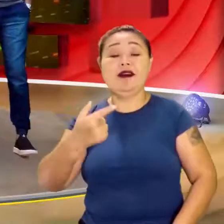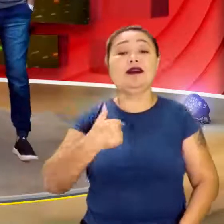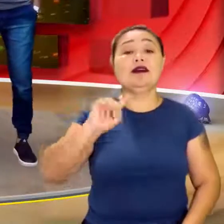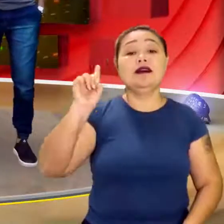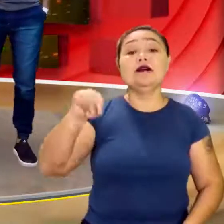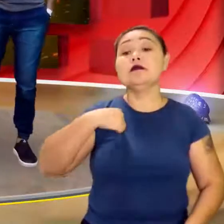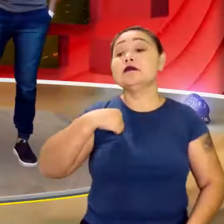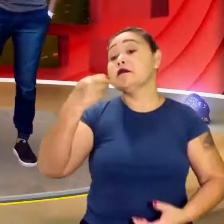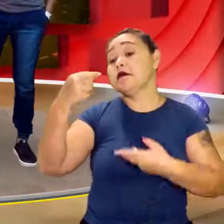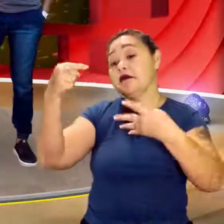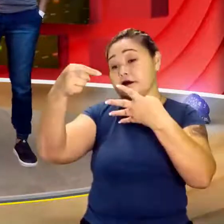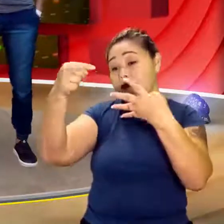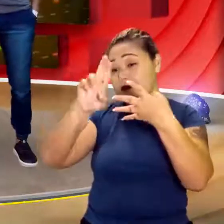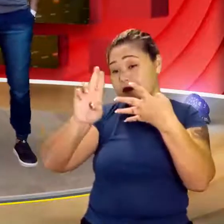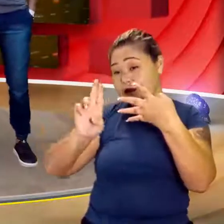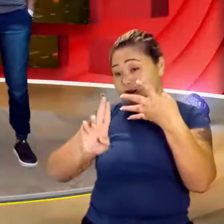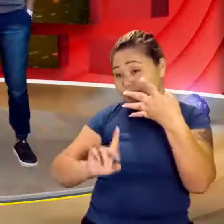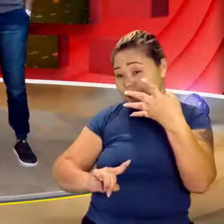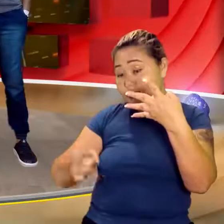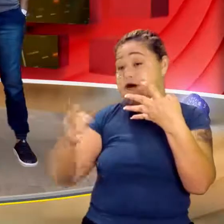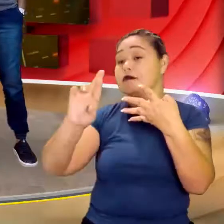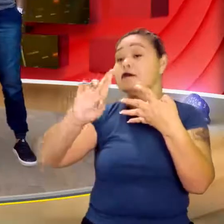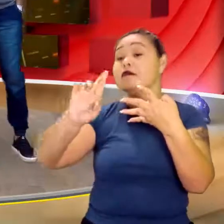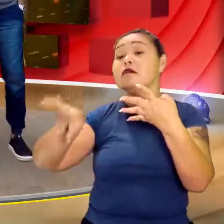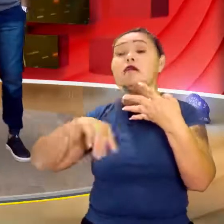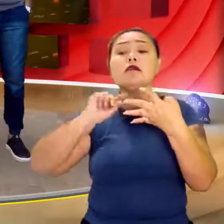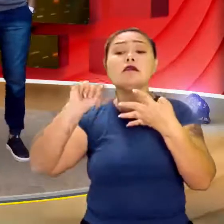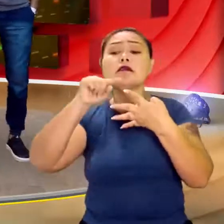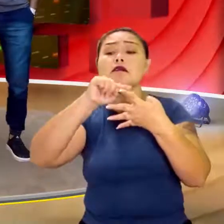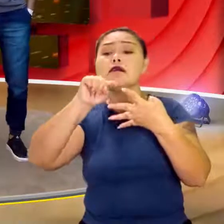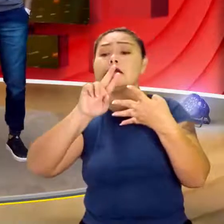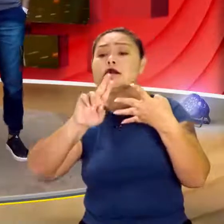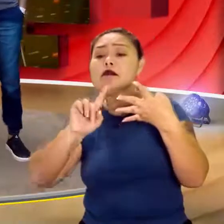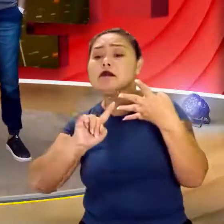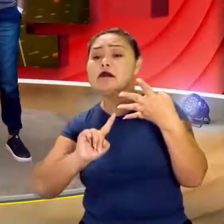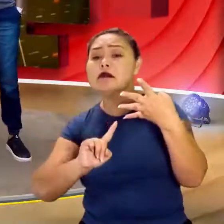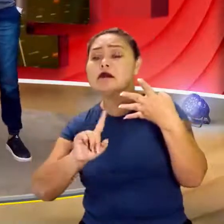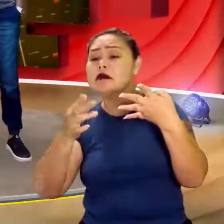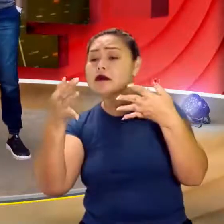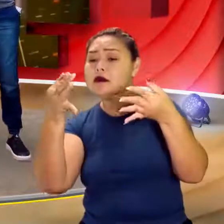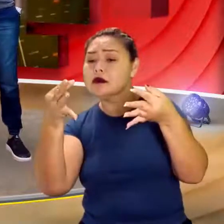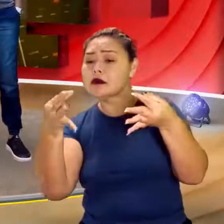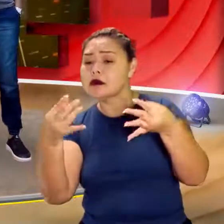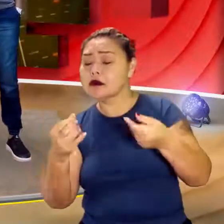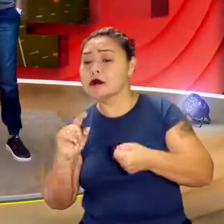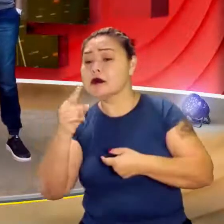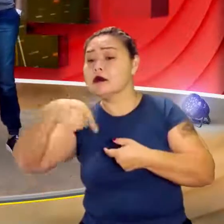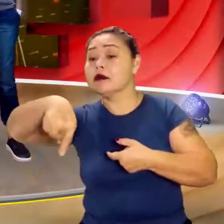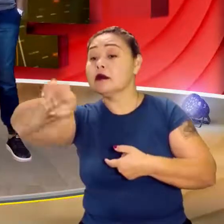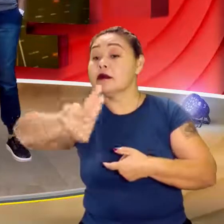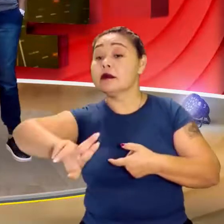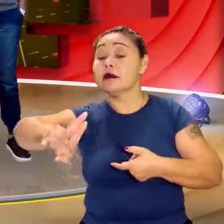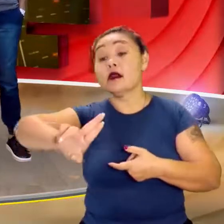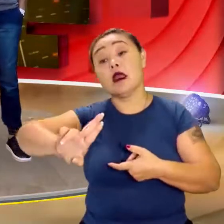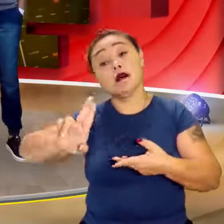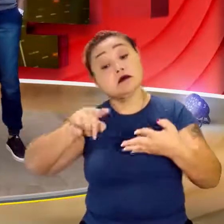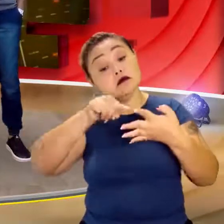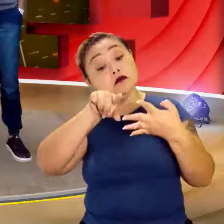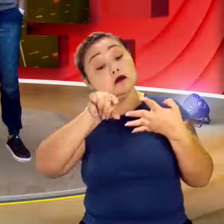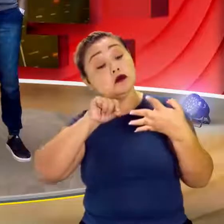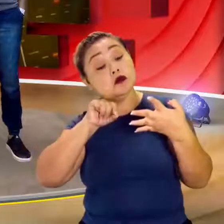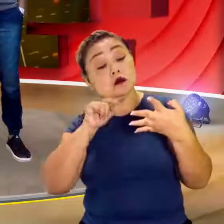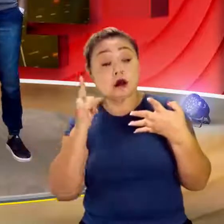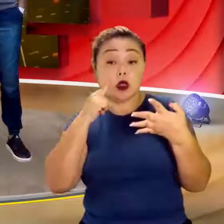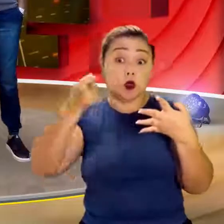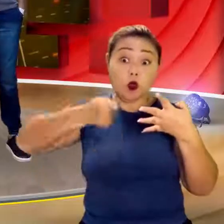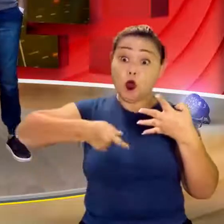nas propriedades, bom, lá vem propriedade, né? O que são as propriedades? É aquele detalhezinho que você usa se achar conveniente, não